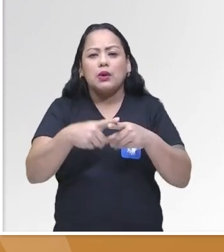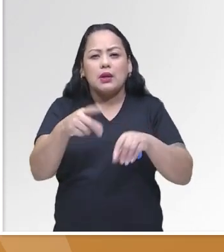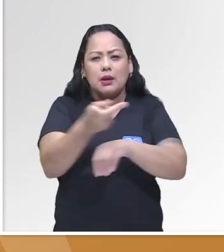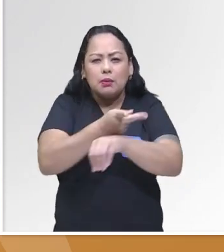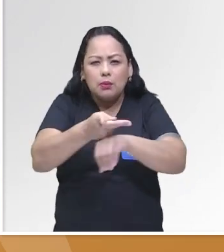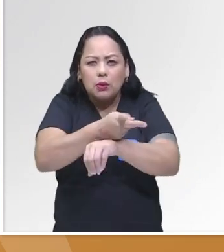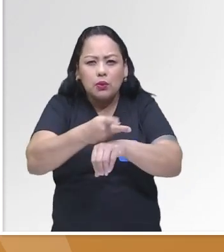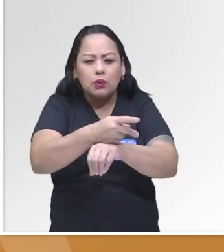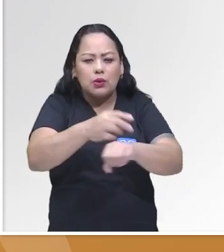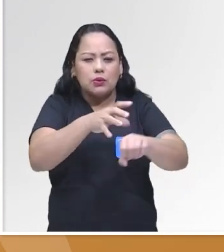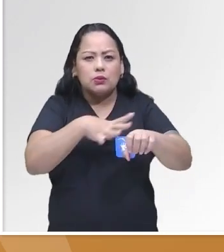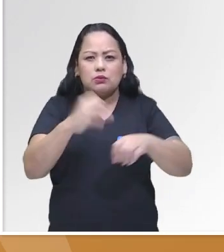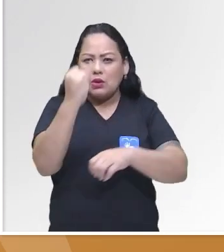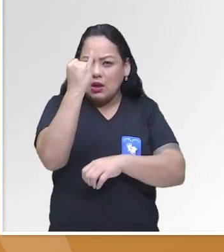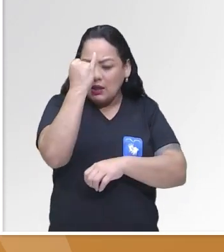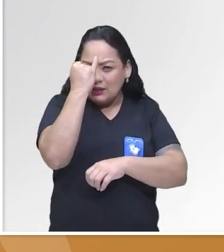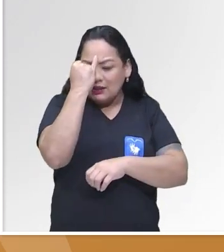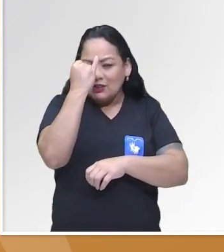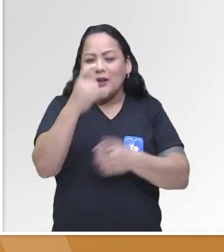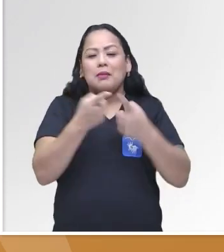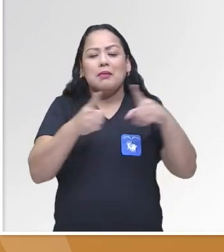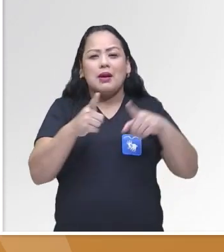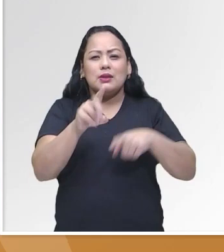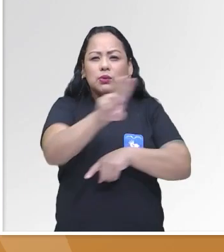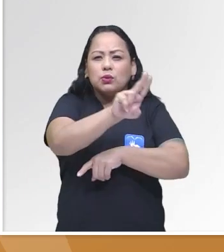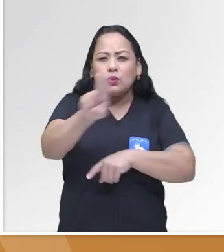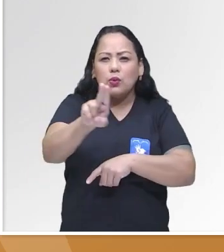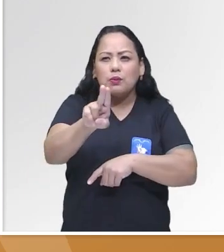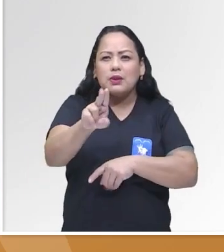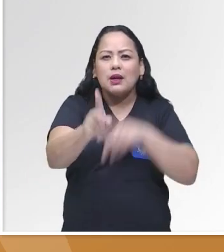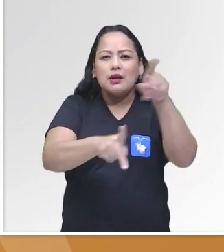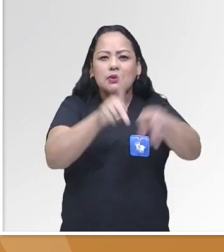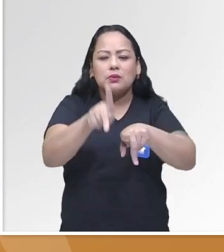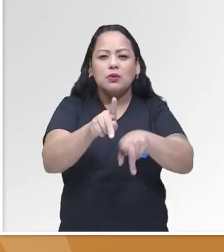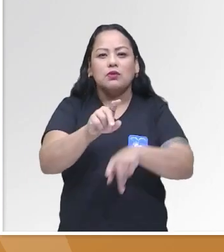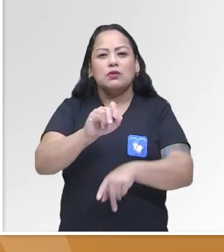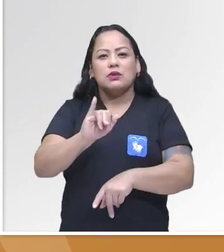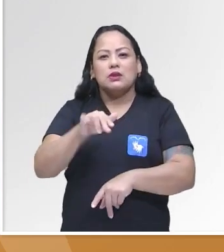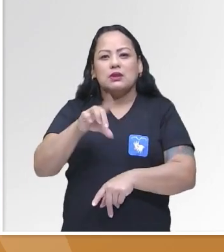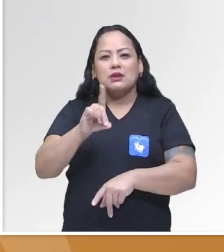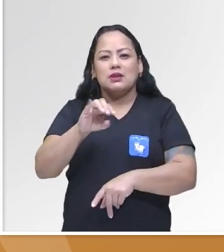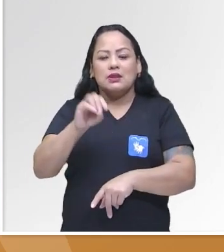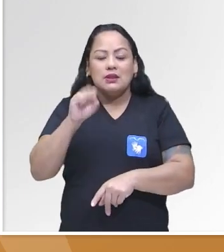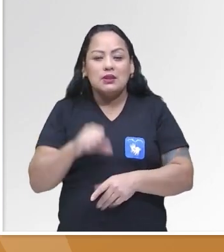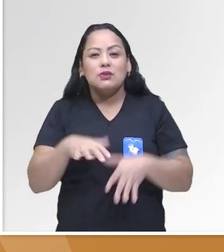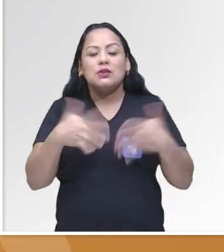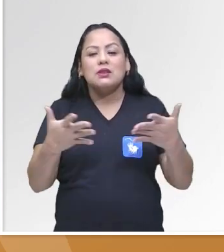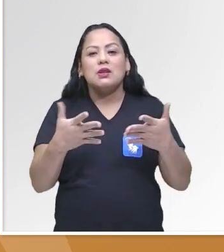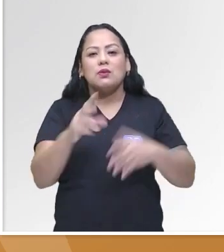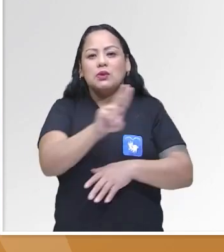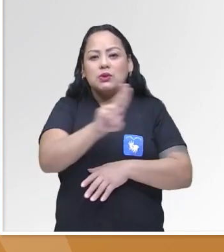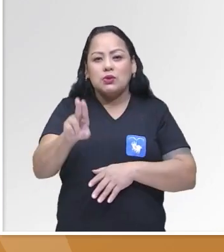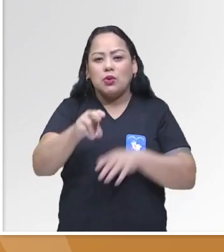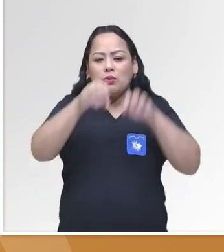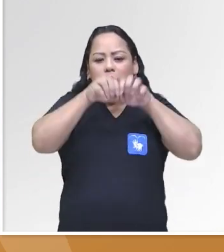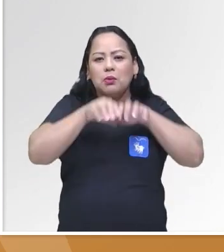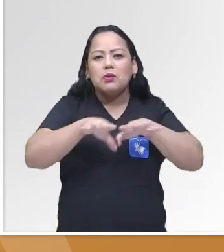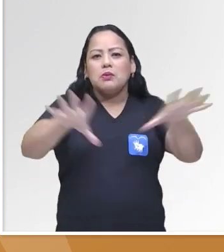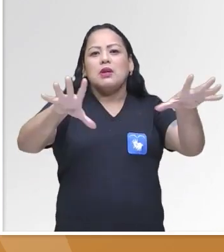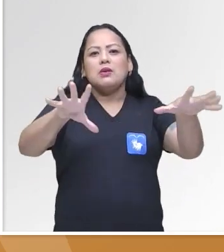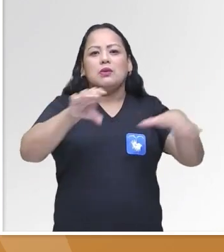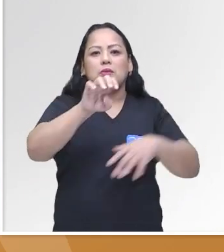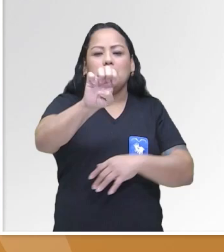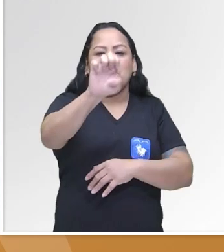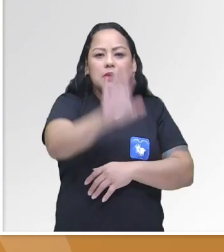as Índias, ele denominou esses povos de índios. E foi esse o nome que acabou se espalhando aí, historicamente pela